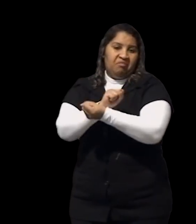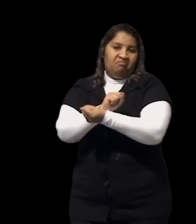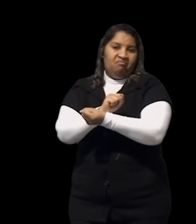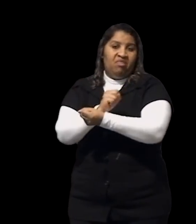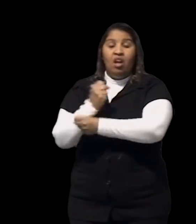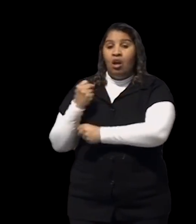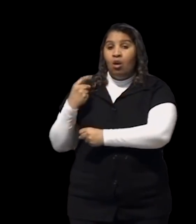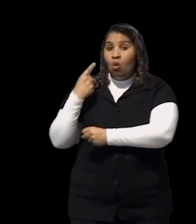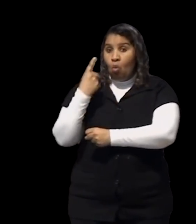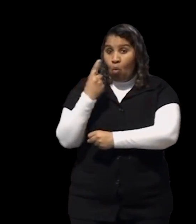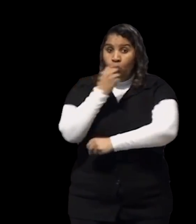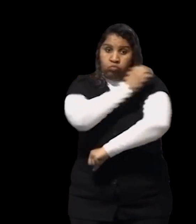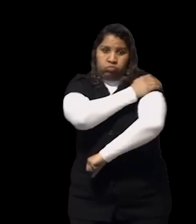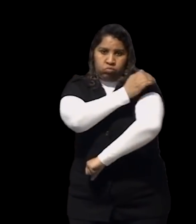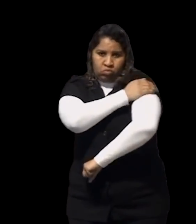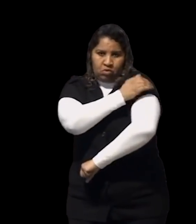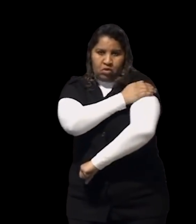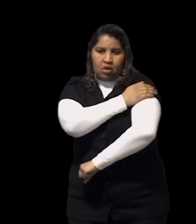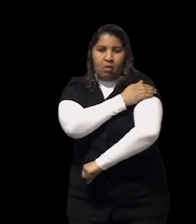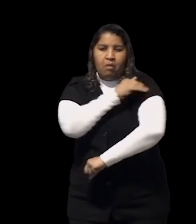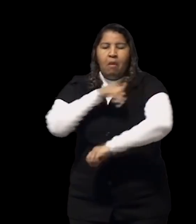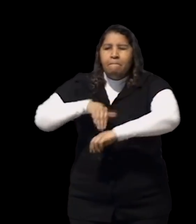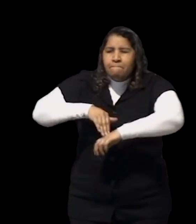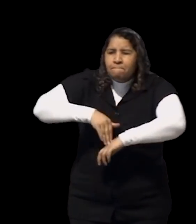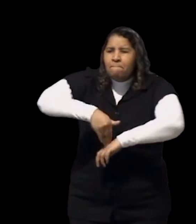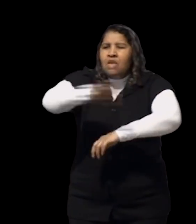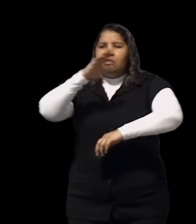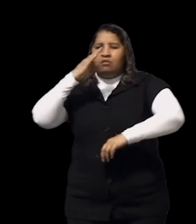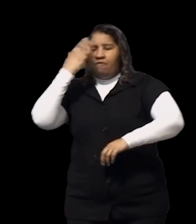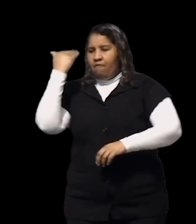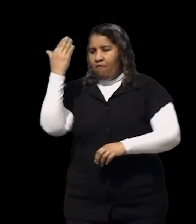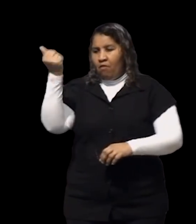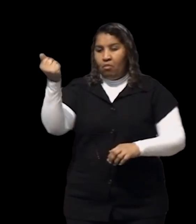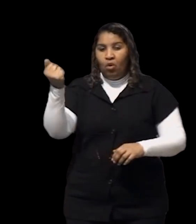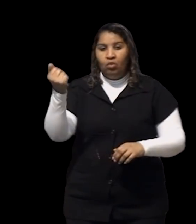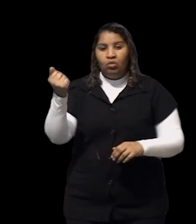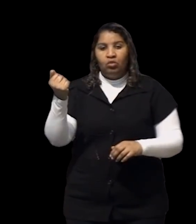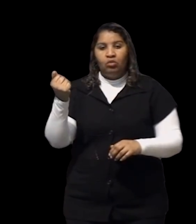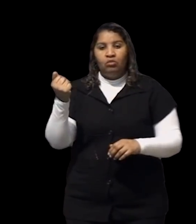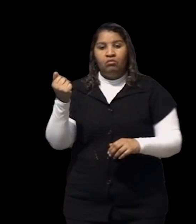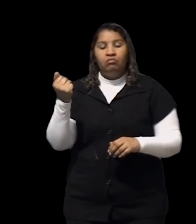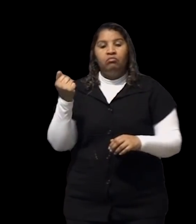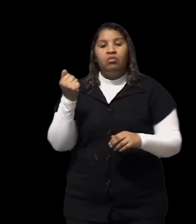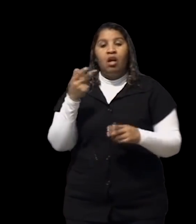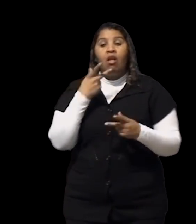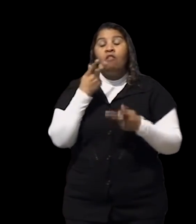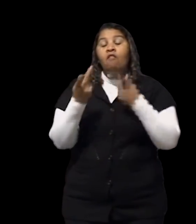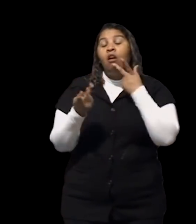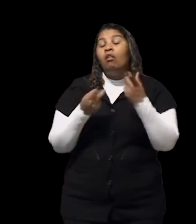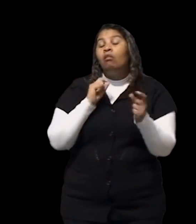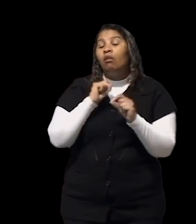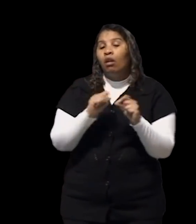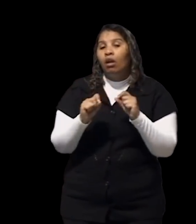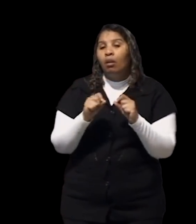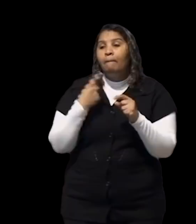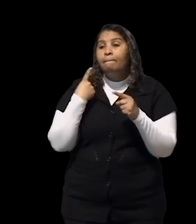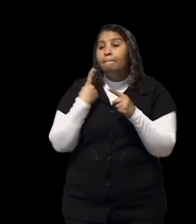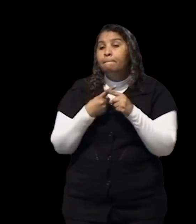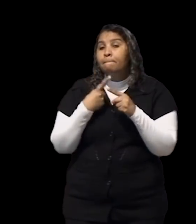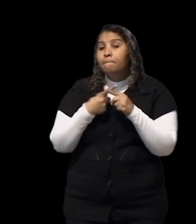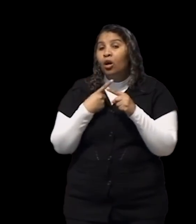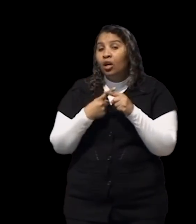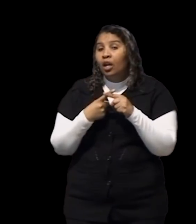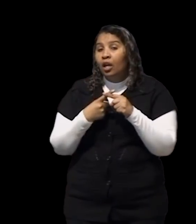mais famosos polonês ele vai dizer porque nós não clamamos pela Liberdade nós